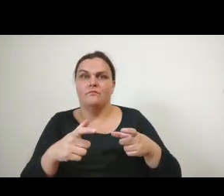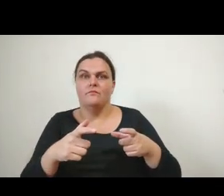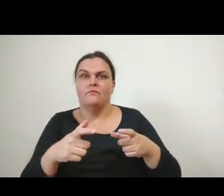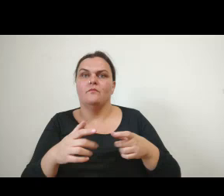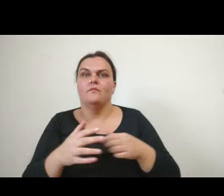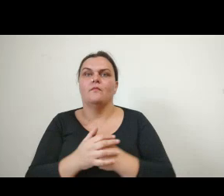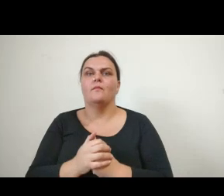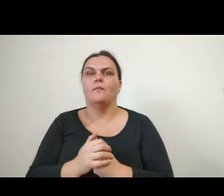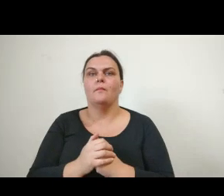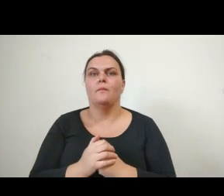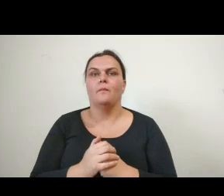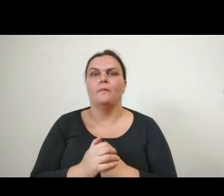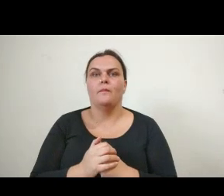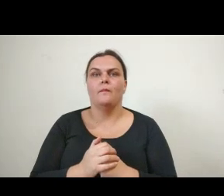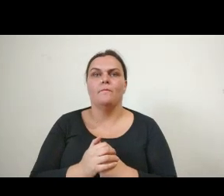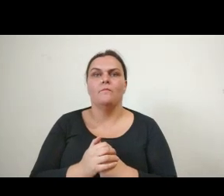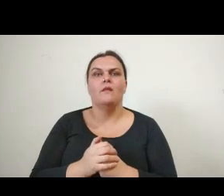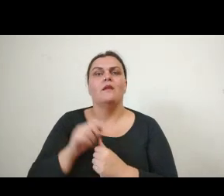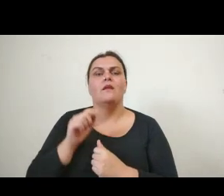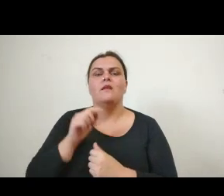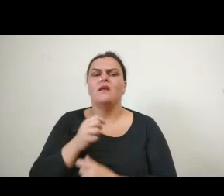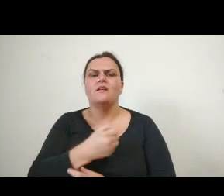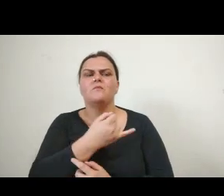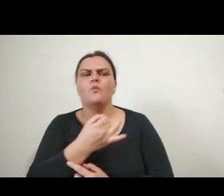a unidade seria fêmea por fêmea